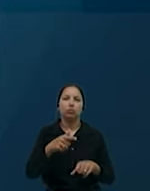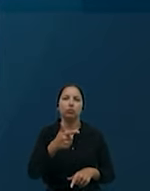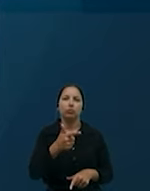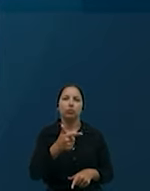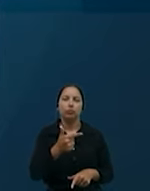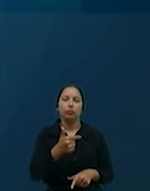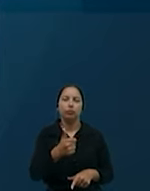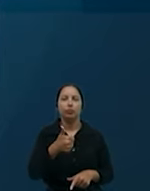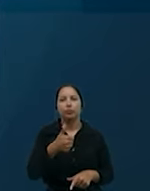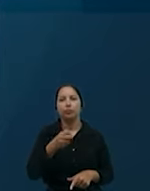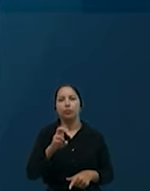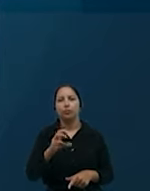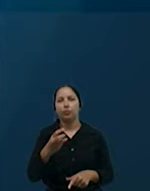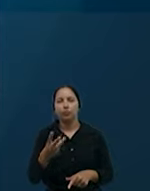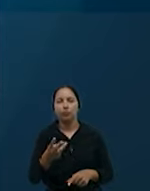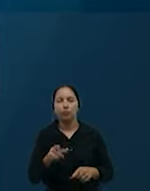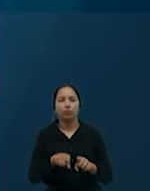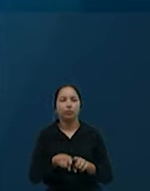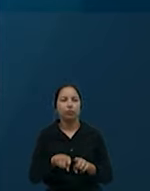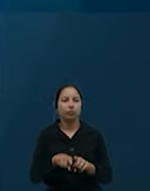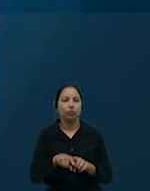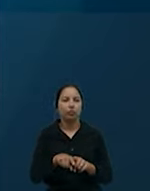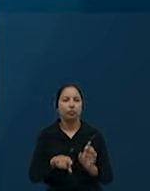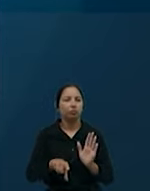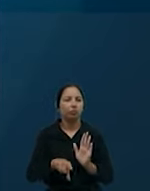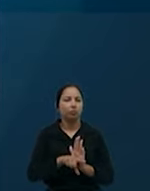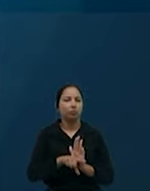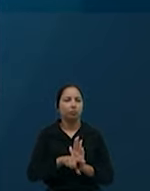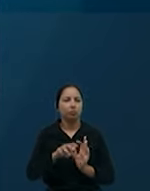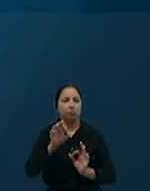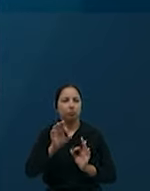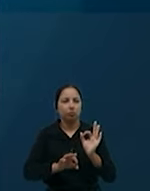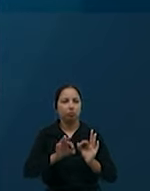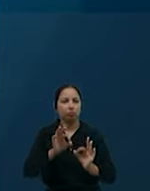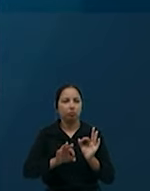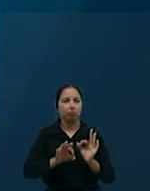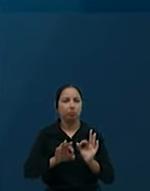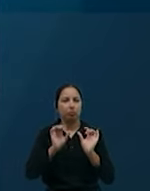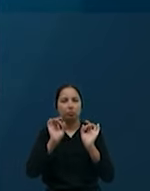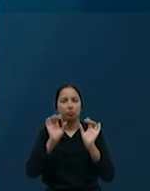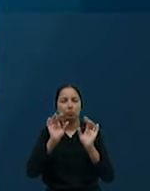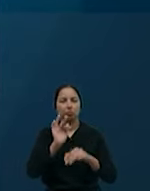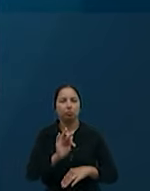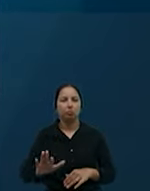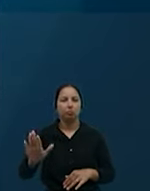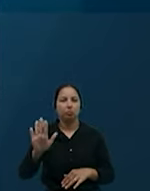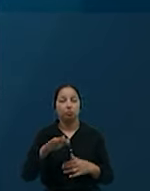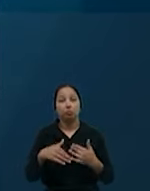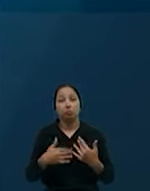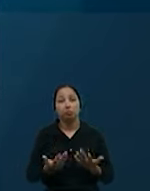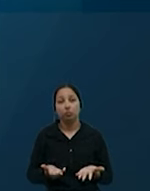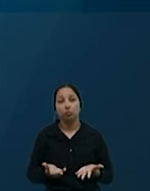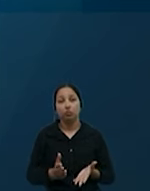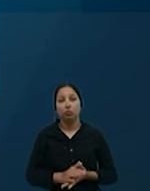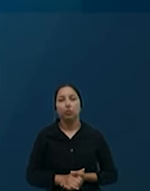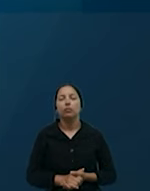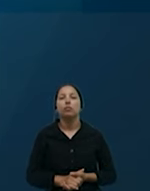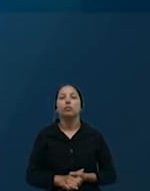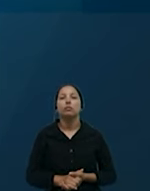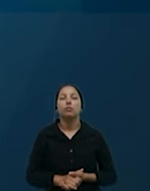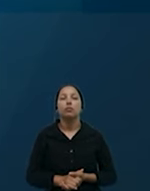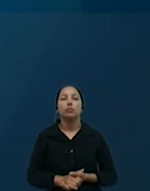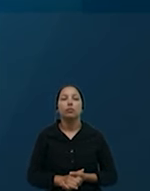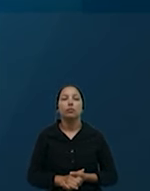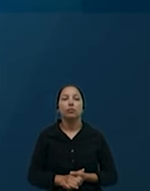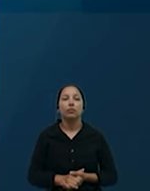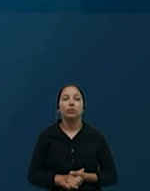12.153, sem falar também da lei dos juizados especiais federais. Então, por isso que eu trago comigo, né,